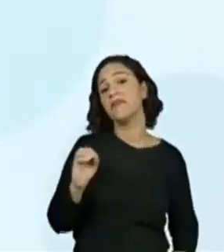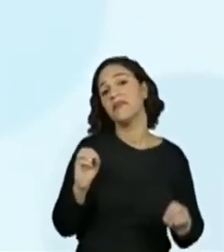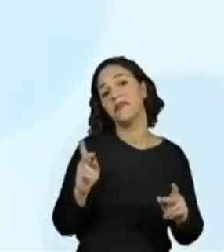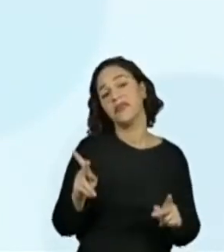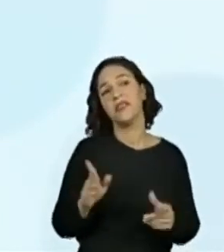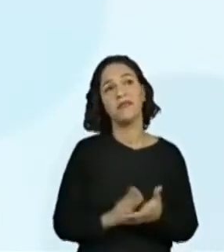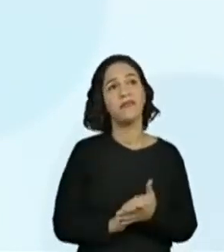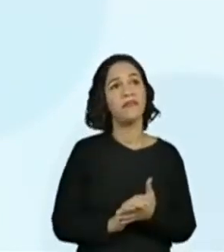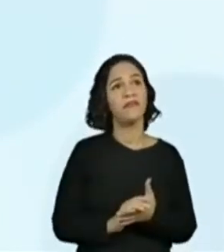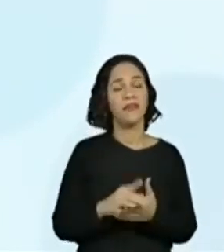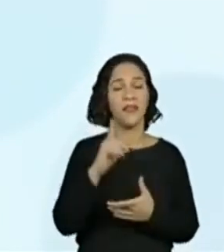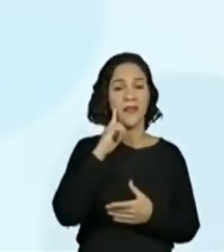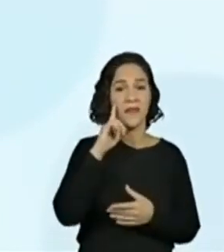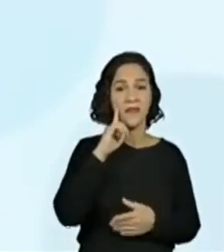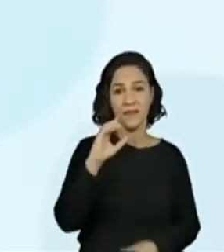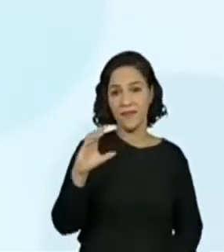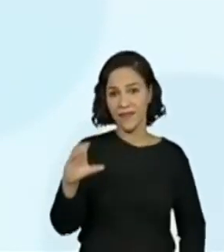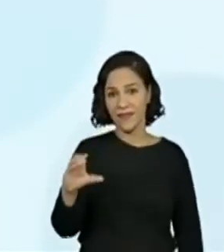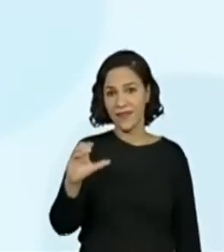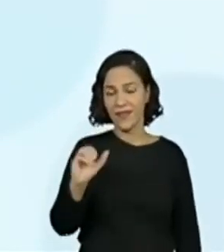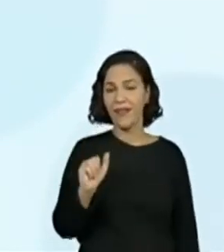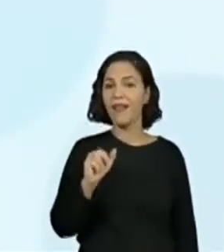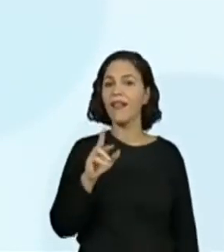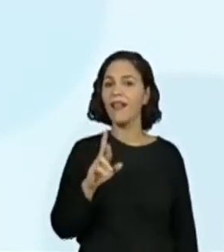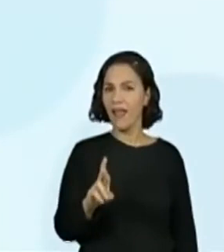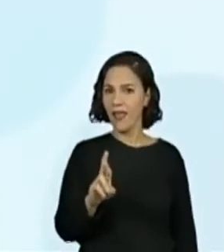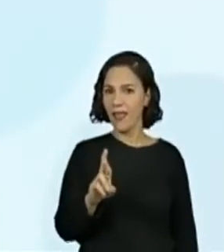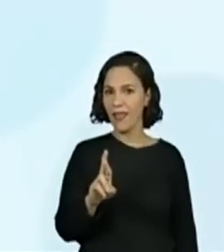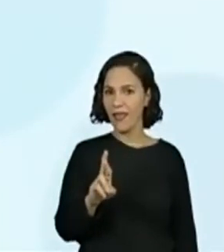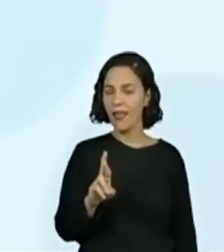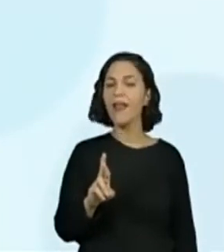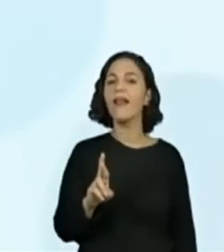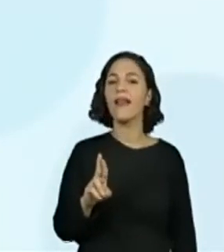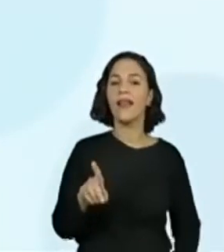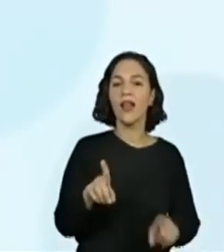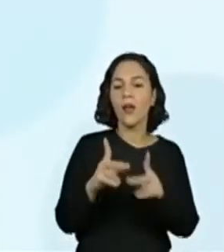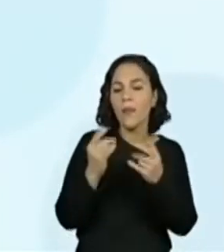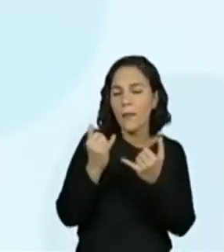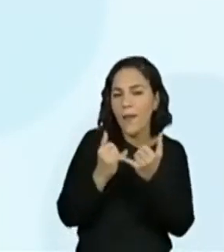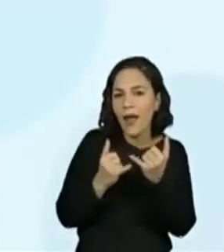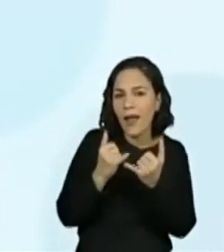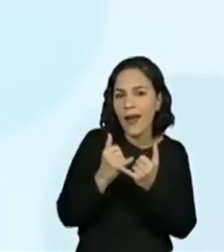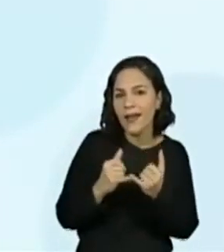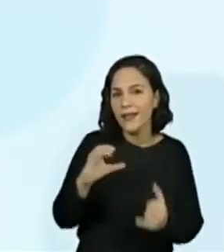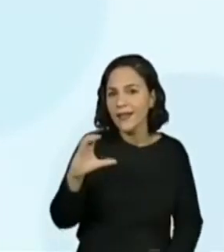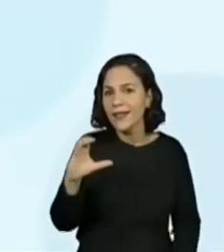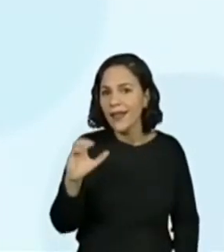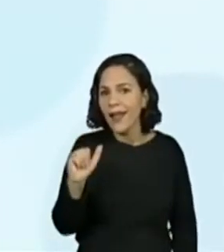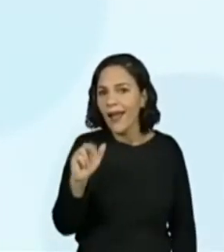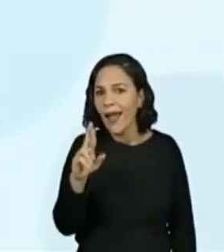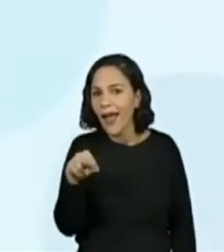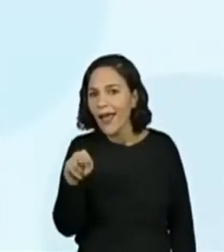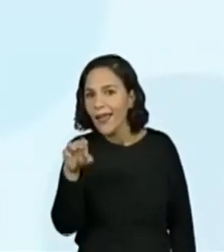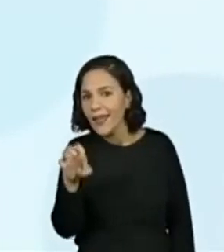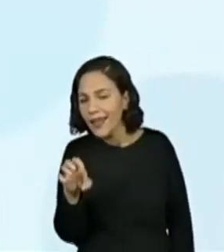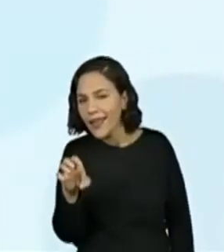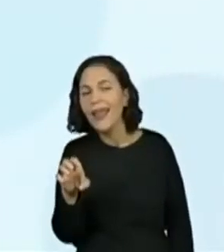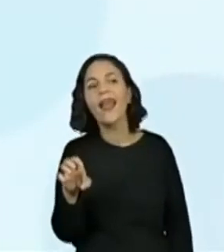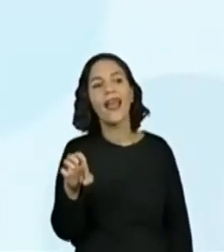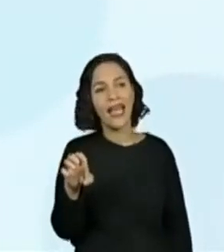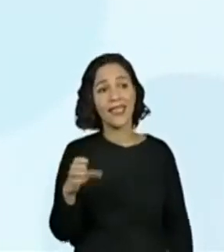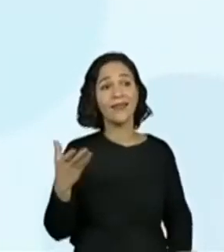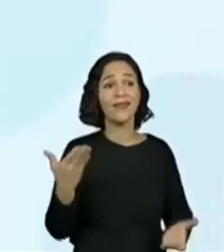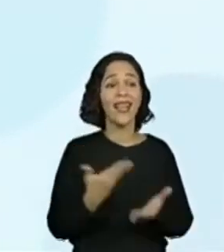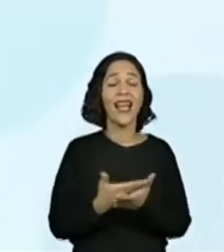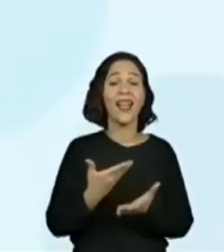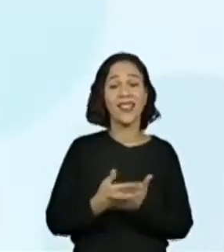lá, ó. O Cardo Carlos nos ajuda a ler carne moída. Professora Vivi, nossa